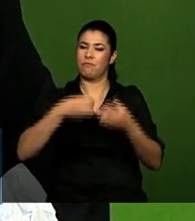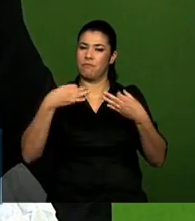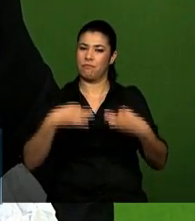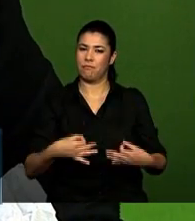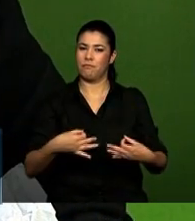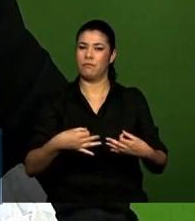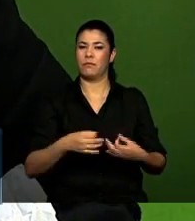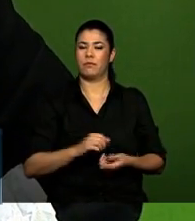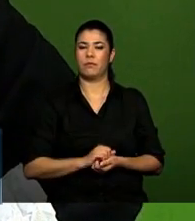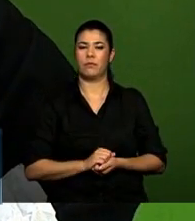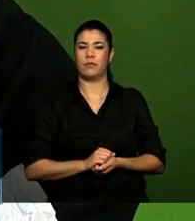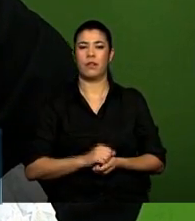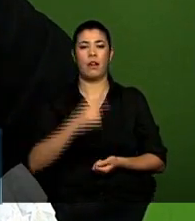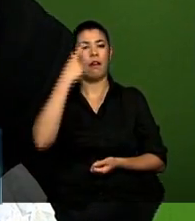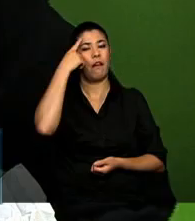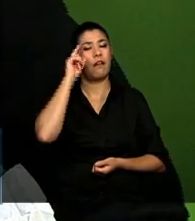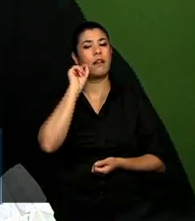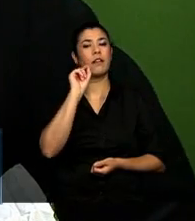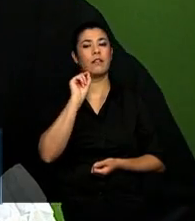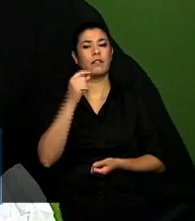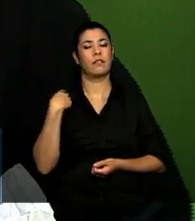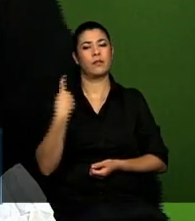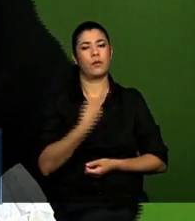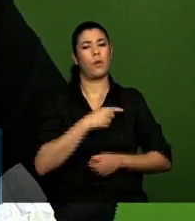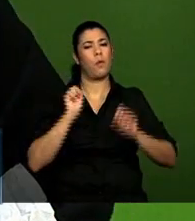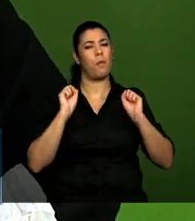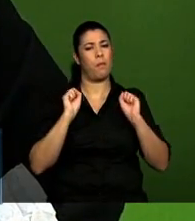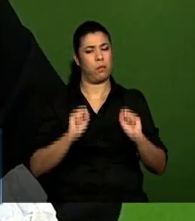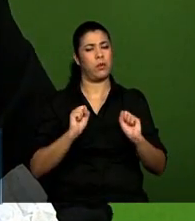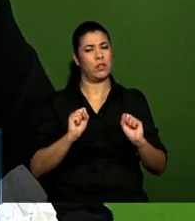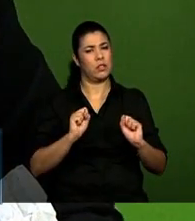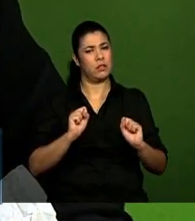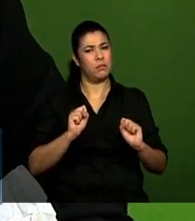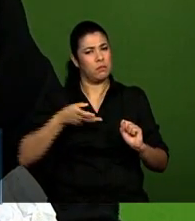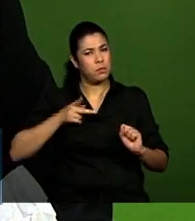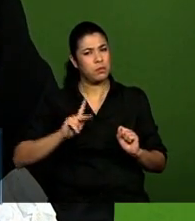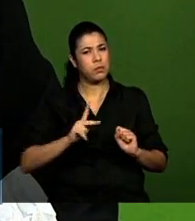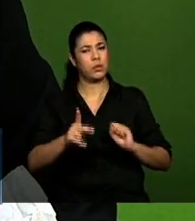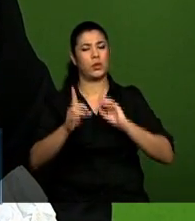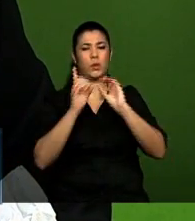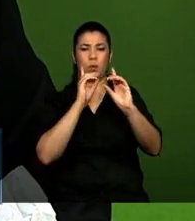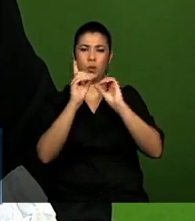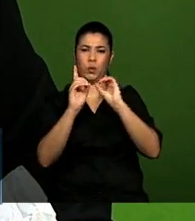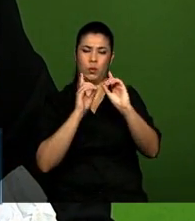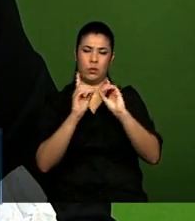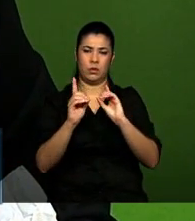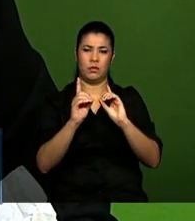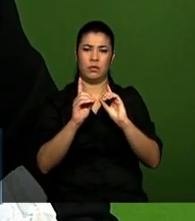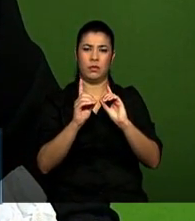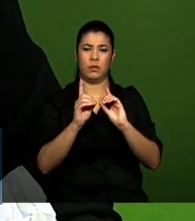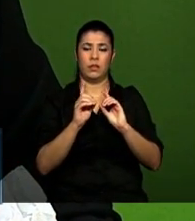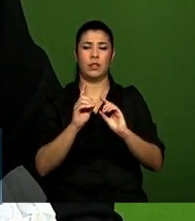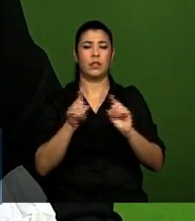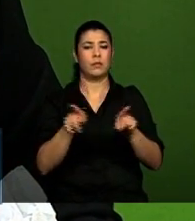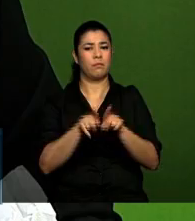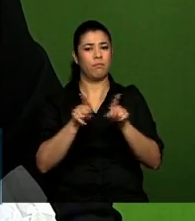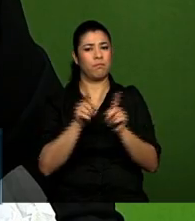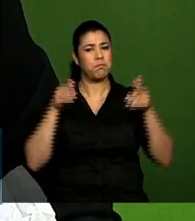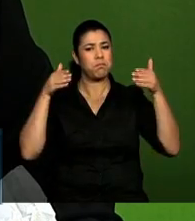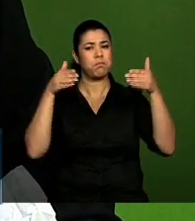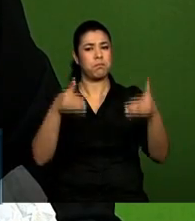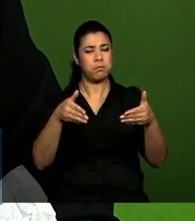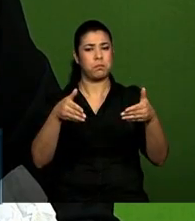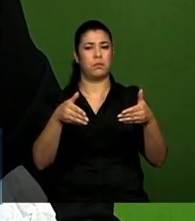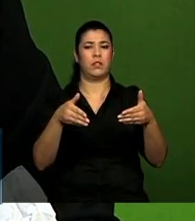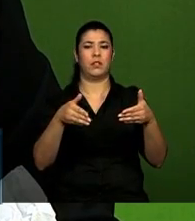afirmar a ideia de que nós possamos cada vez mais conversar dialogar eh participar criar